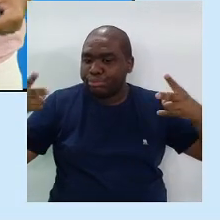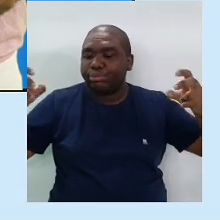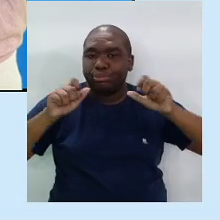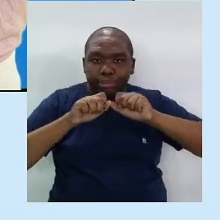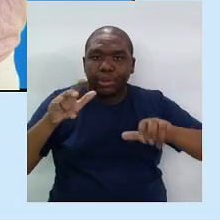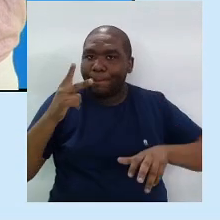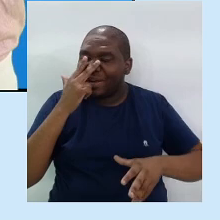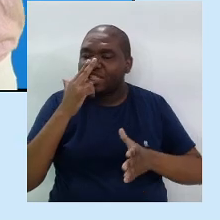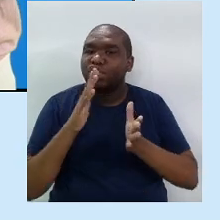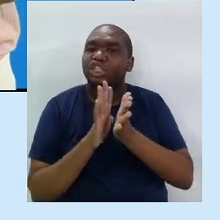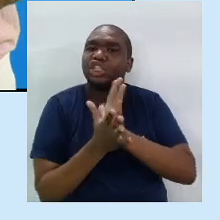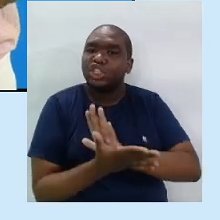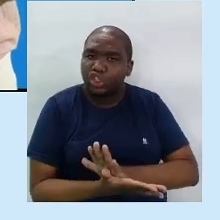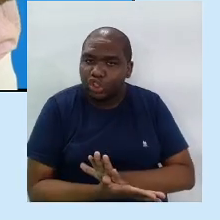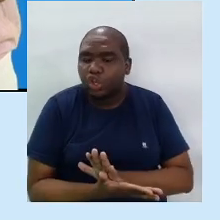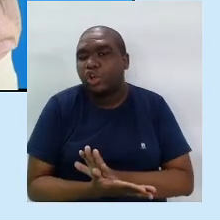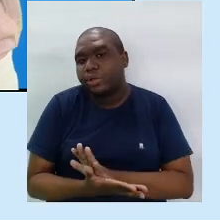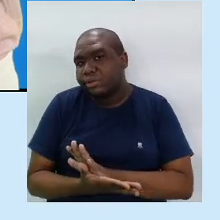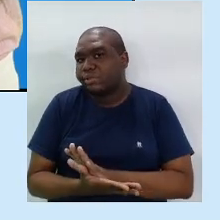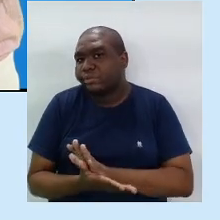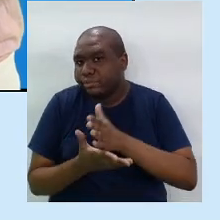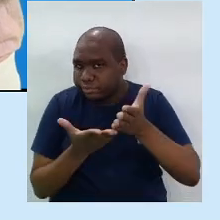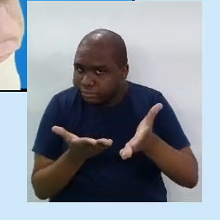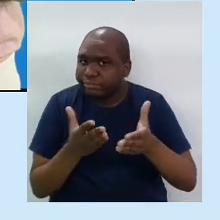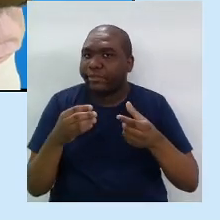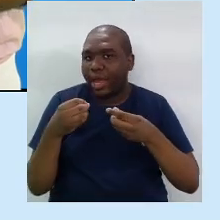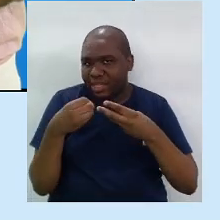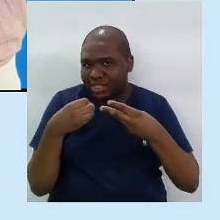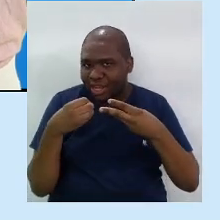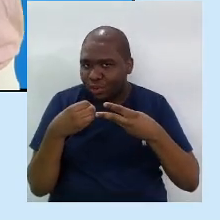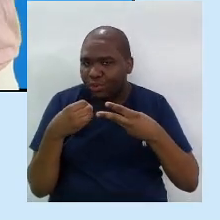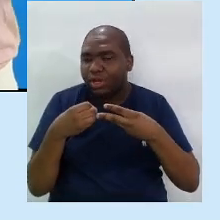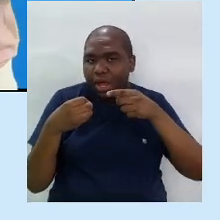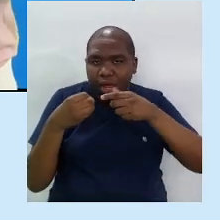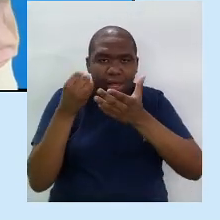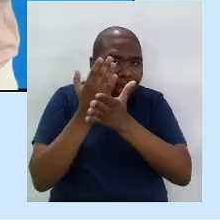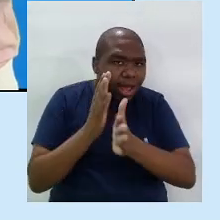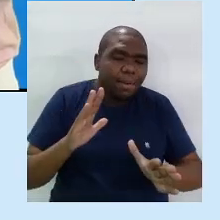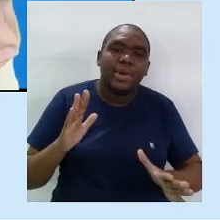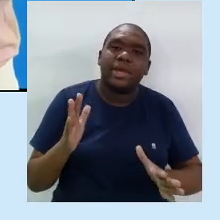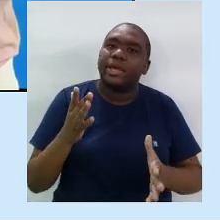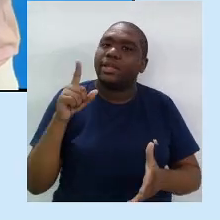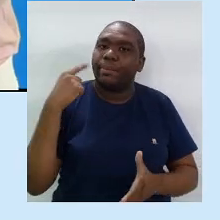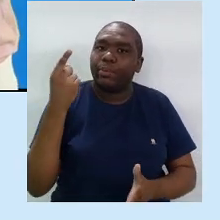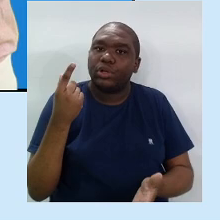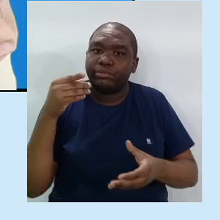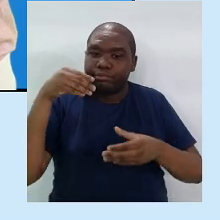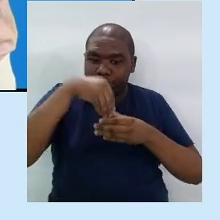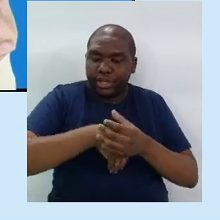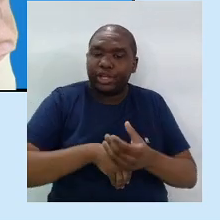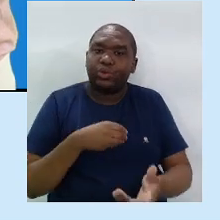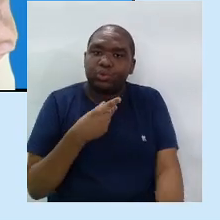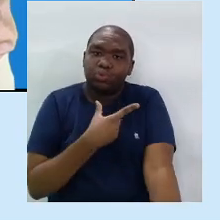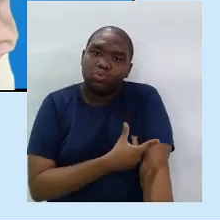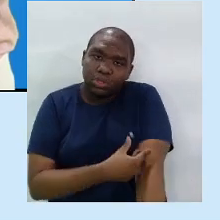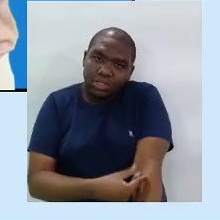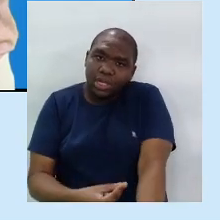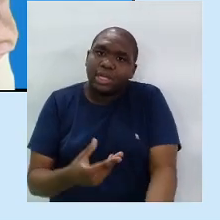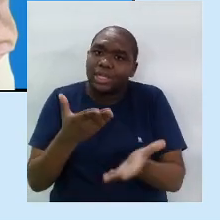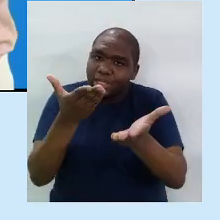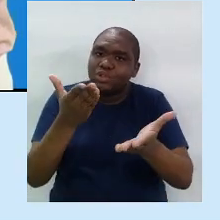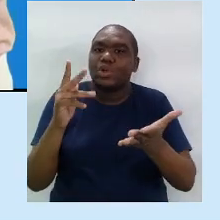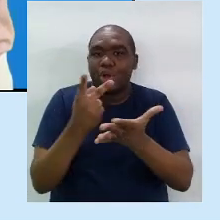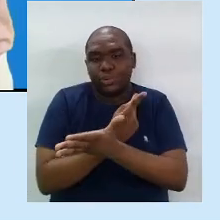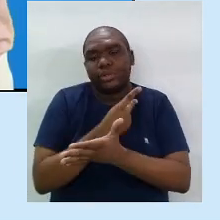destrói aquelas células e vai para a corrente sanguínea. Isso é o que acontece